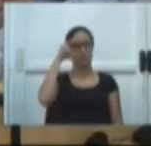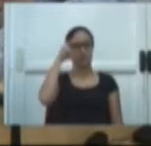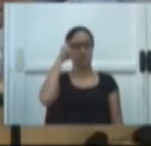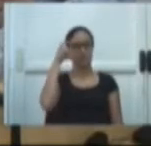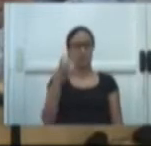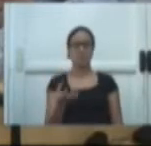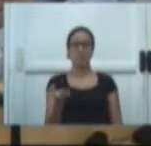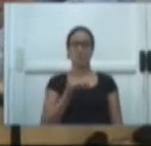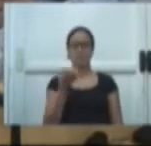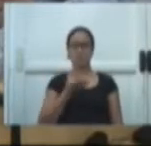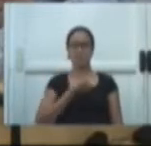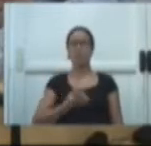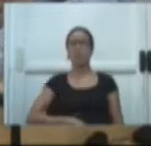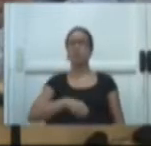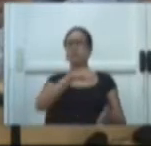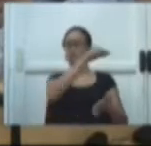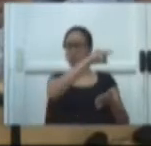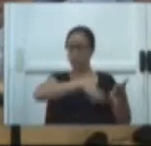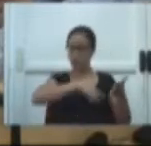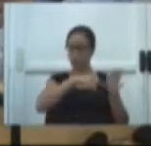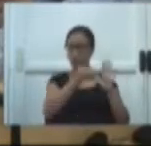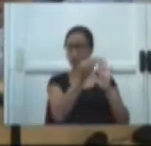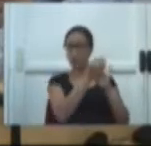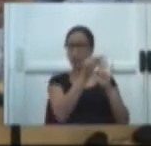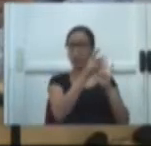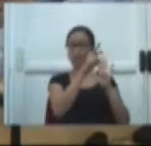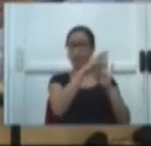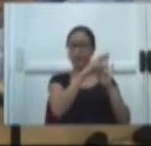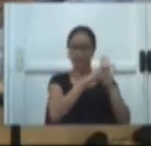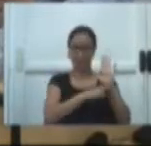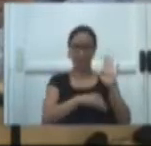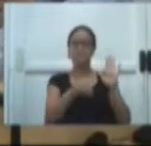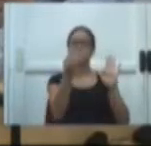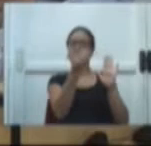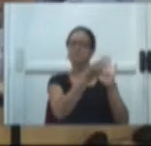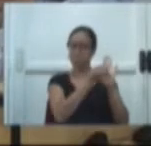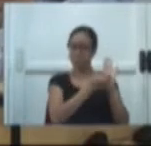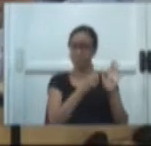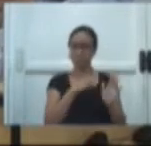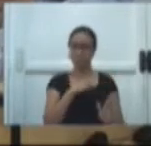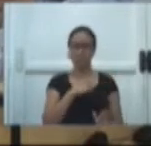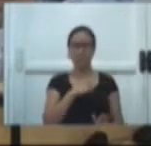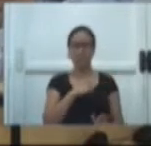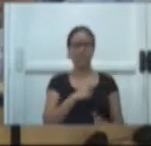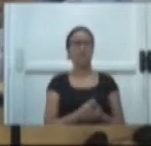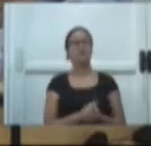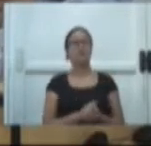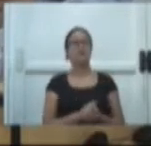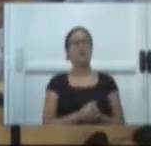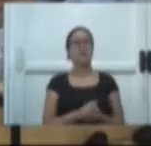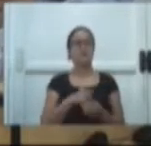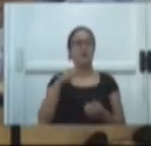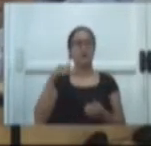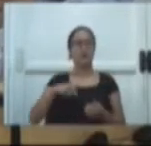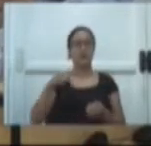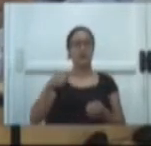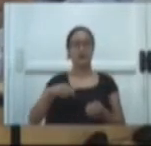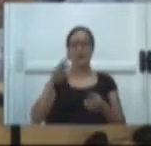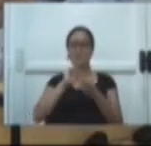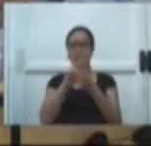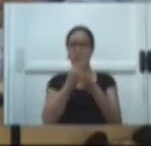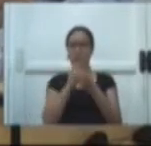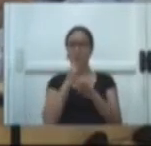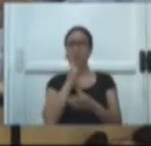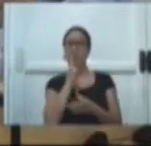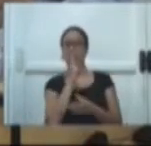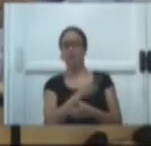oficiado ao excelentíssimo senhor prefeito municipal de Limeira a prestar a essa casa, em especial esse vereador, o que segue. A Prefeitura